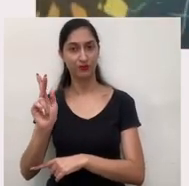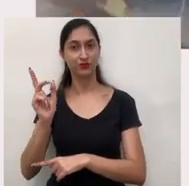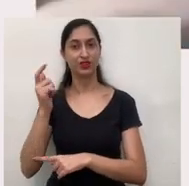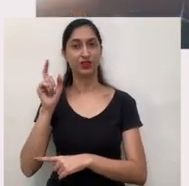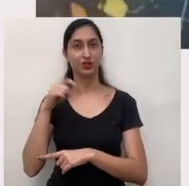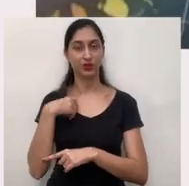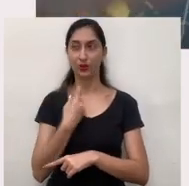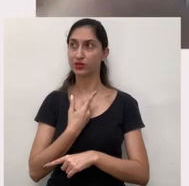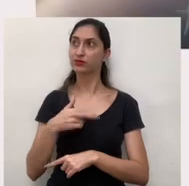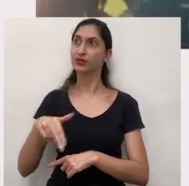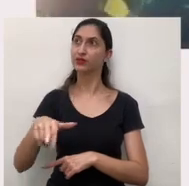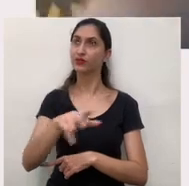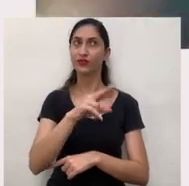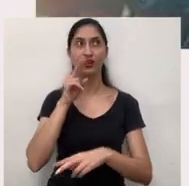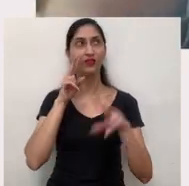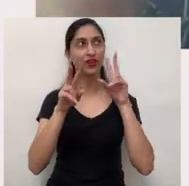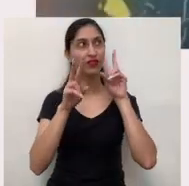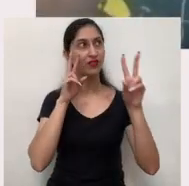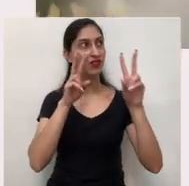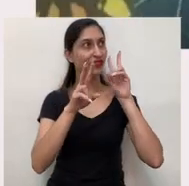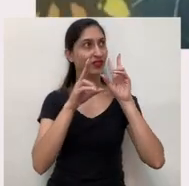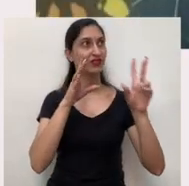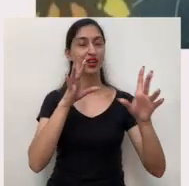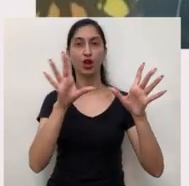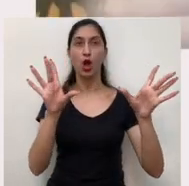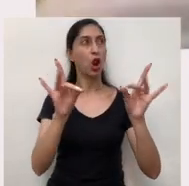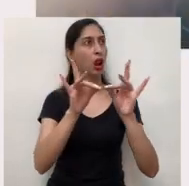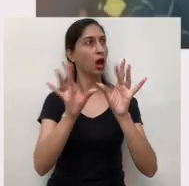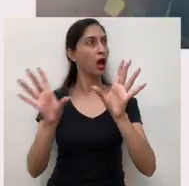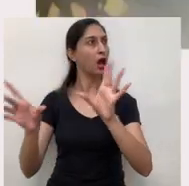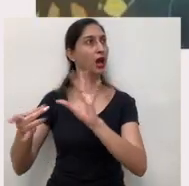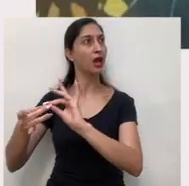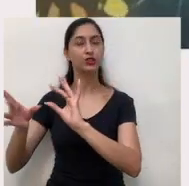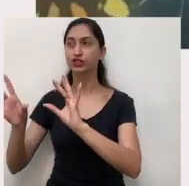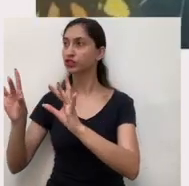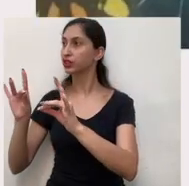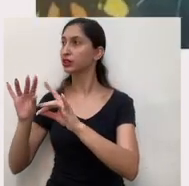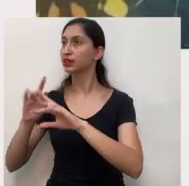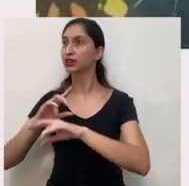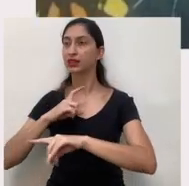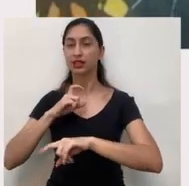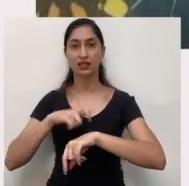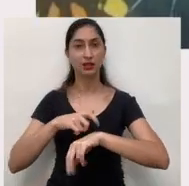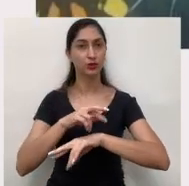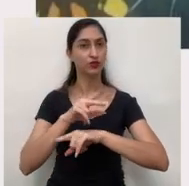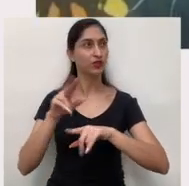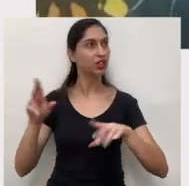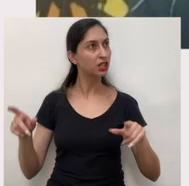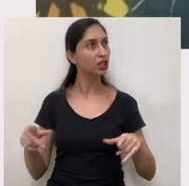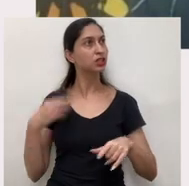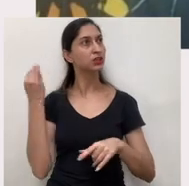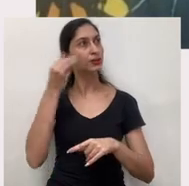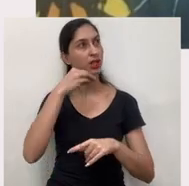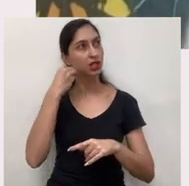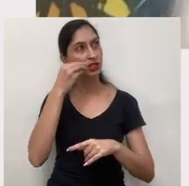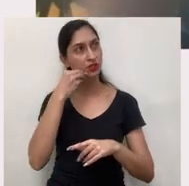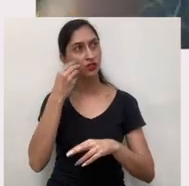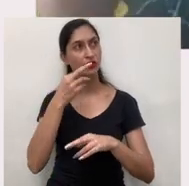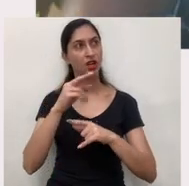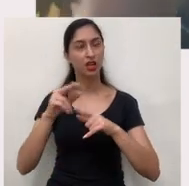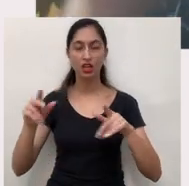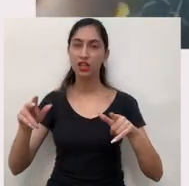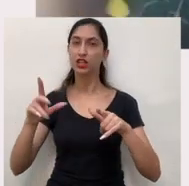assim o espaço urbano e vai vendo essas colagens, né? Dessas temporalidades diferentes, essas vivências, essas